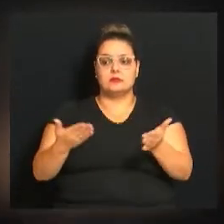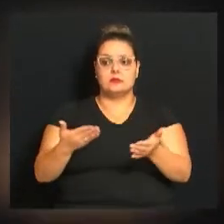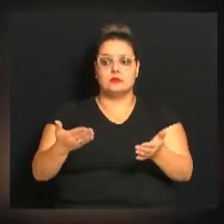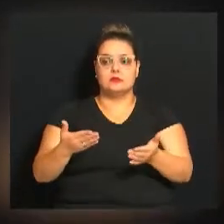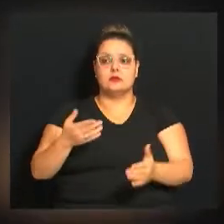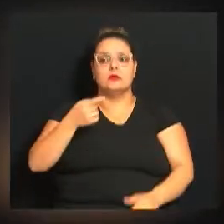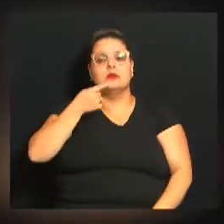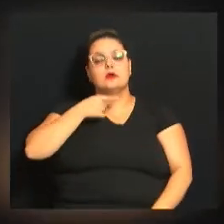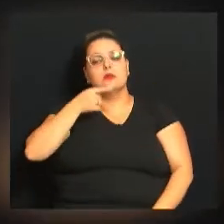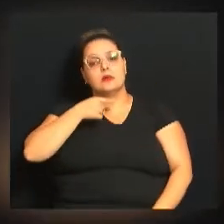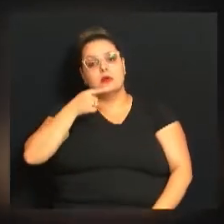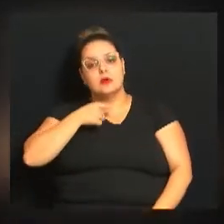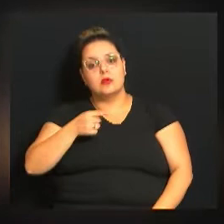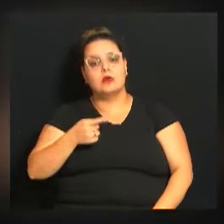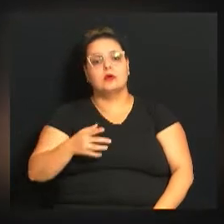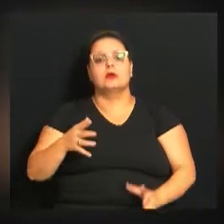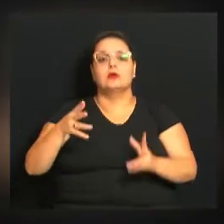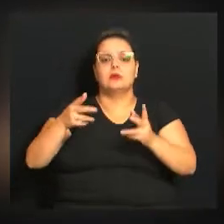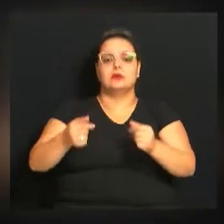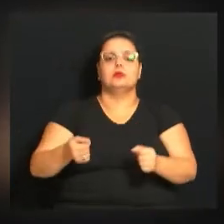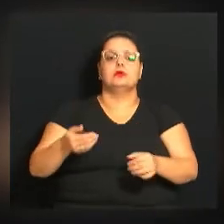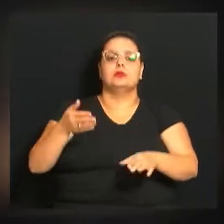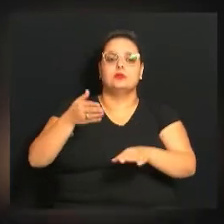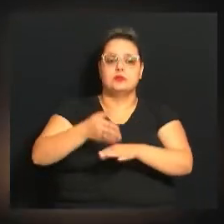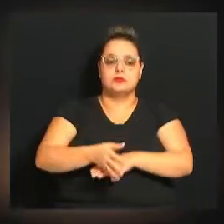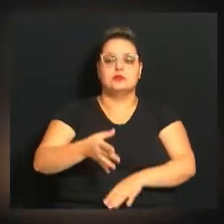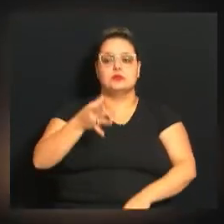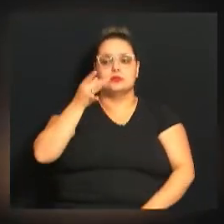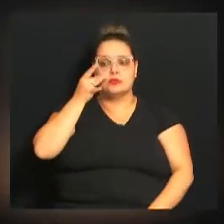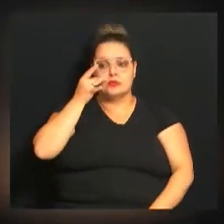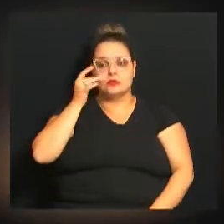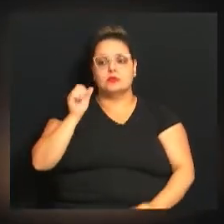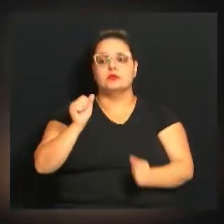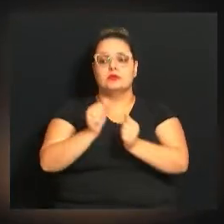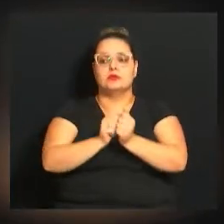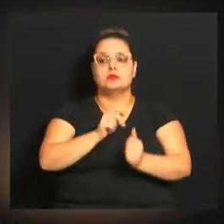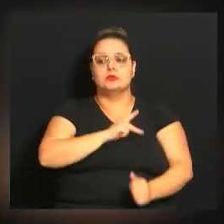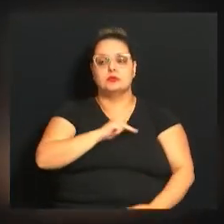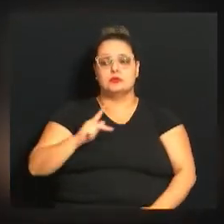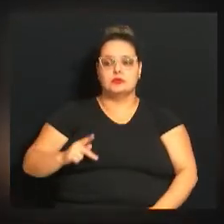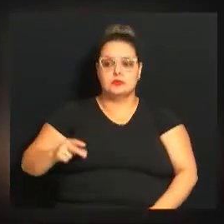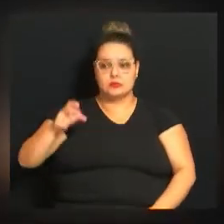estão participando, né, junto contigo, presidente, que está presidindo hoje,